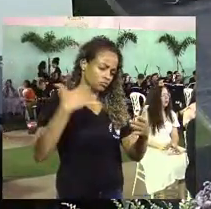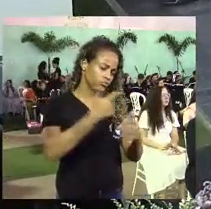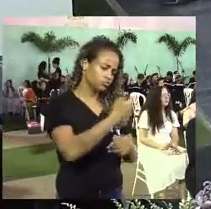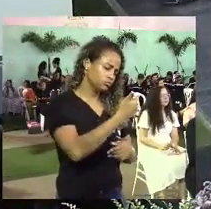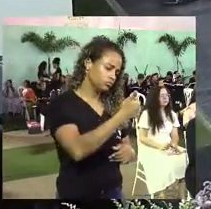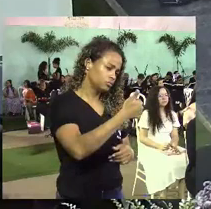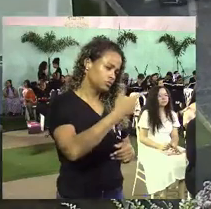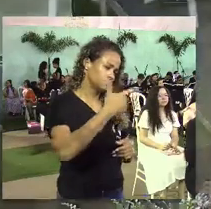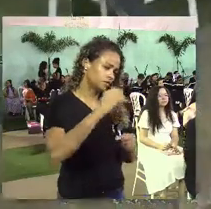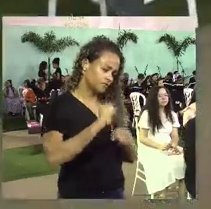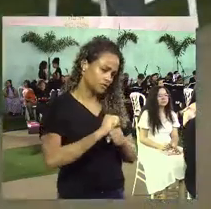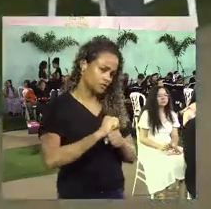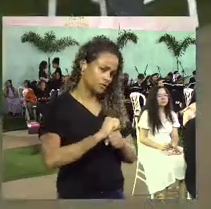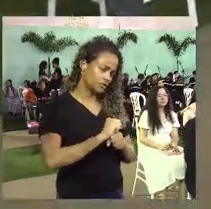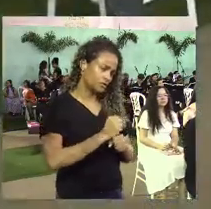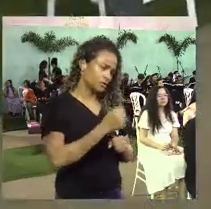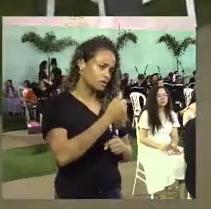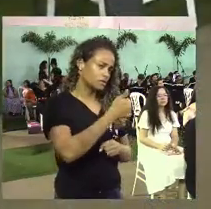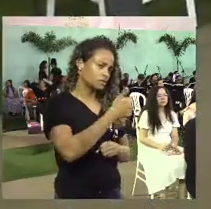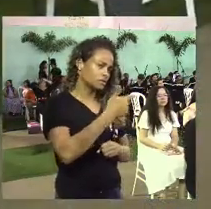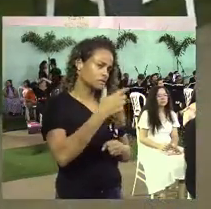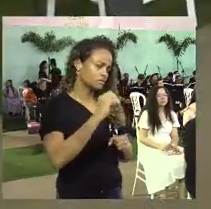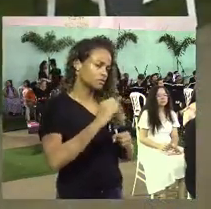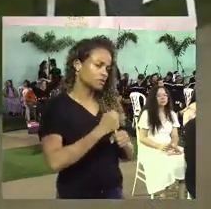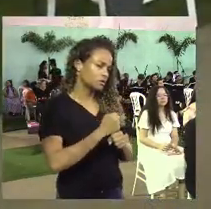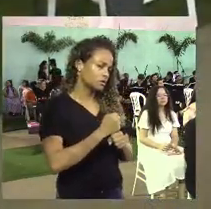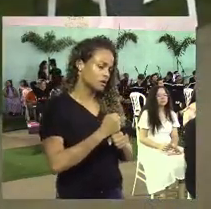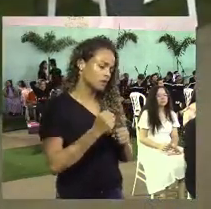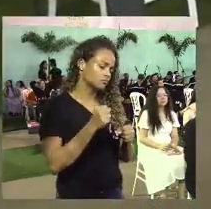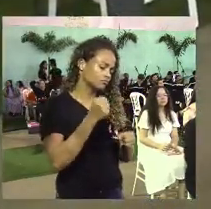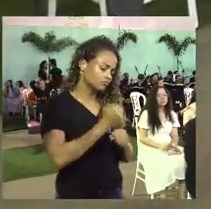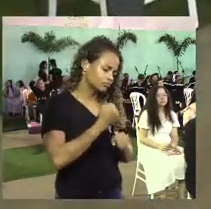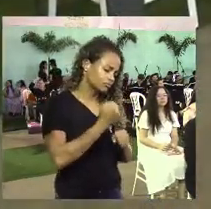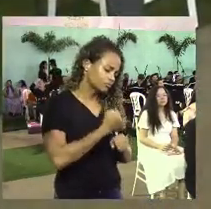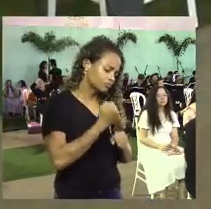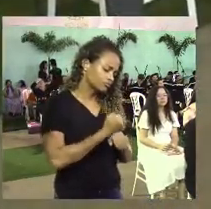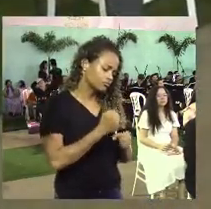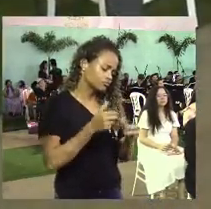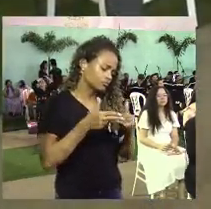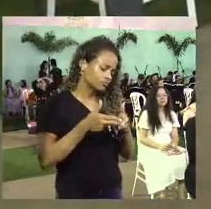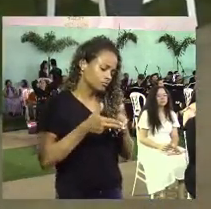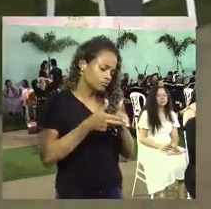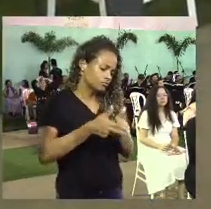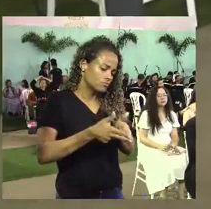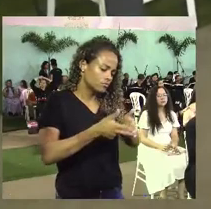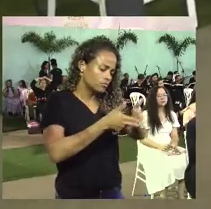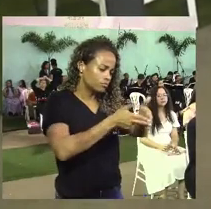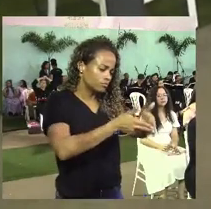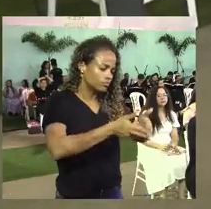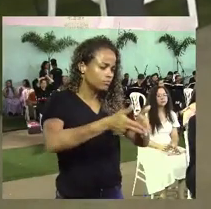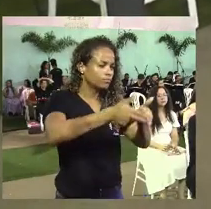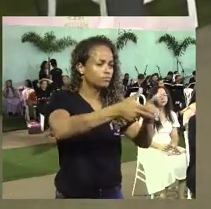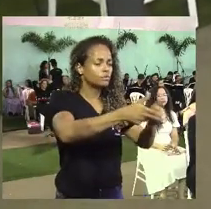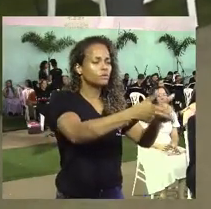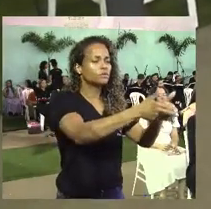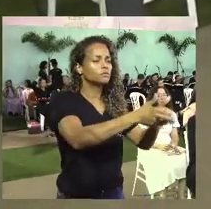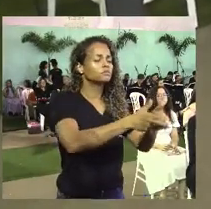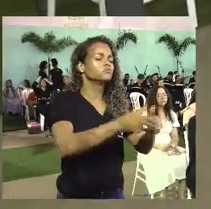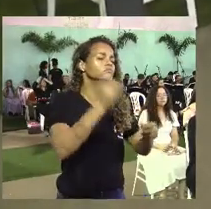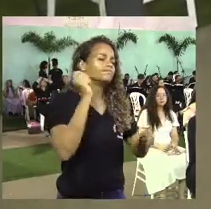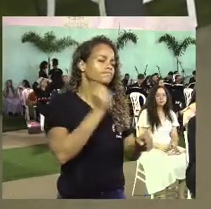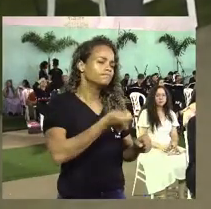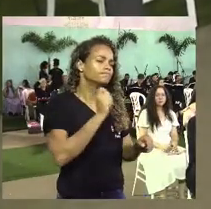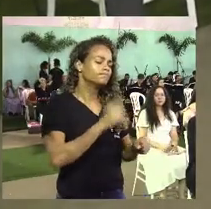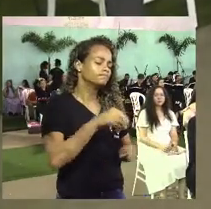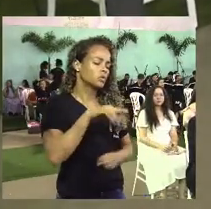constrói a arca simultaneamente pregando a palavra de arrependimento Noé pegava o